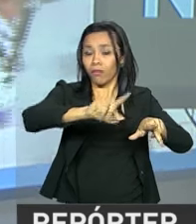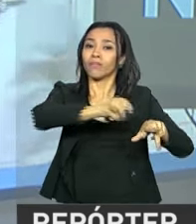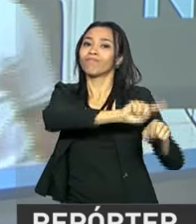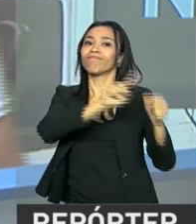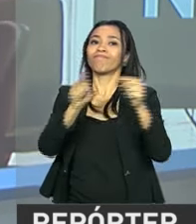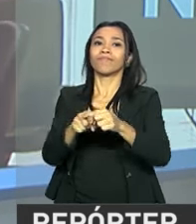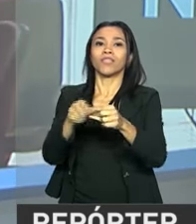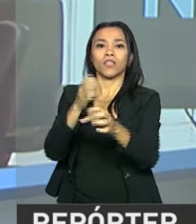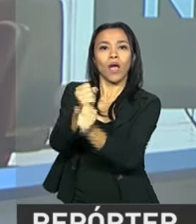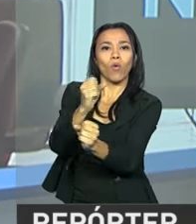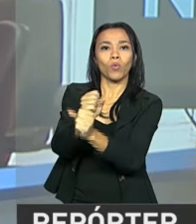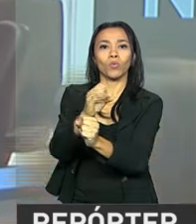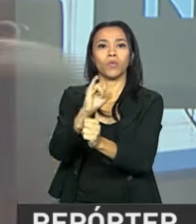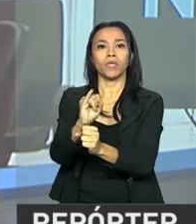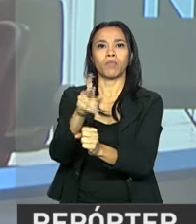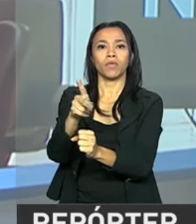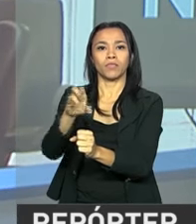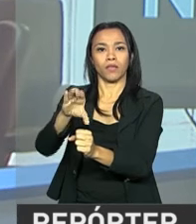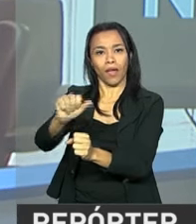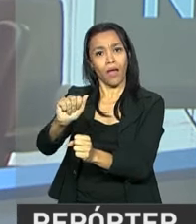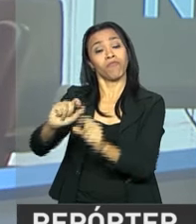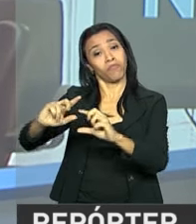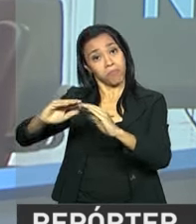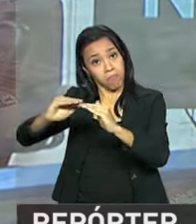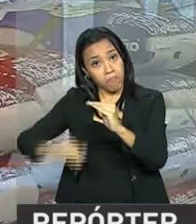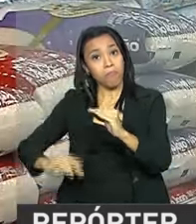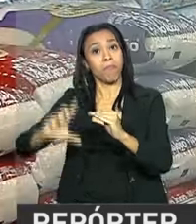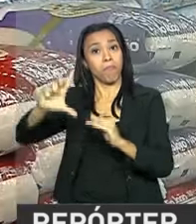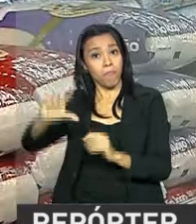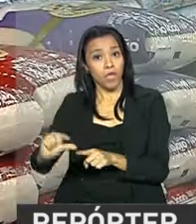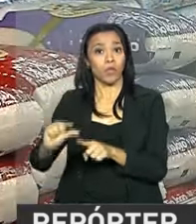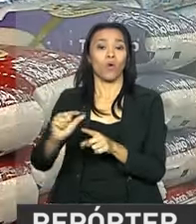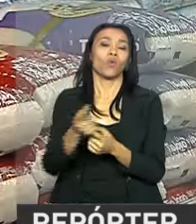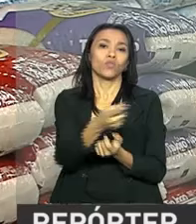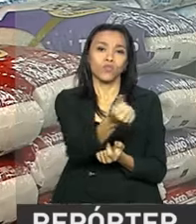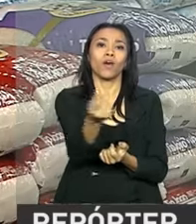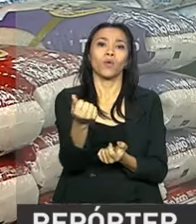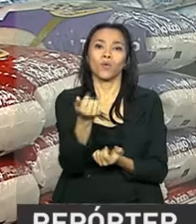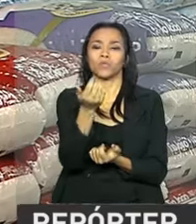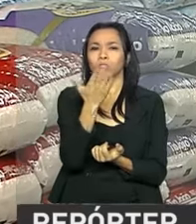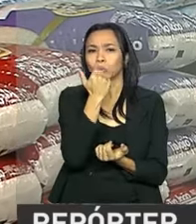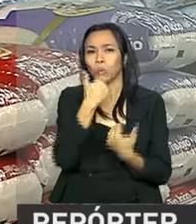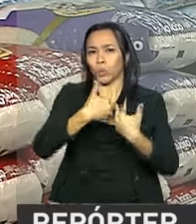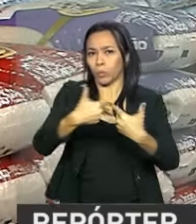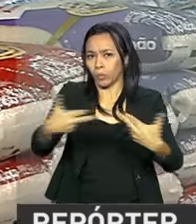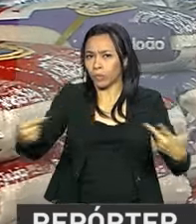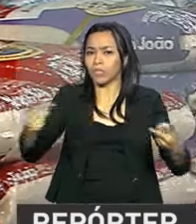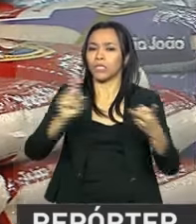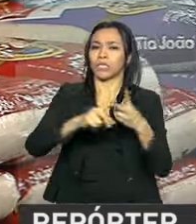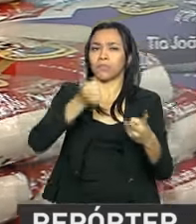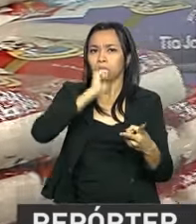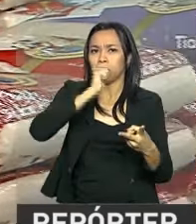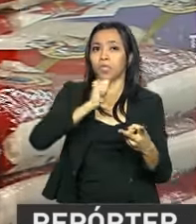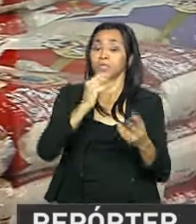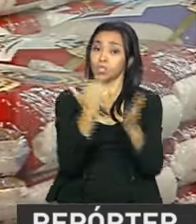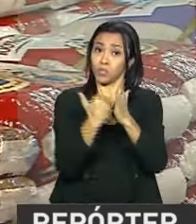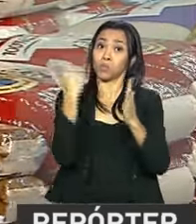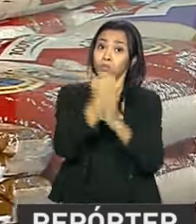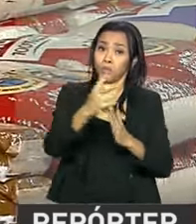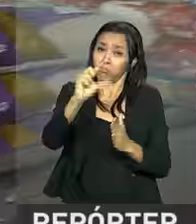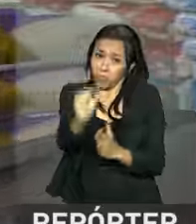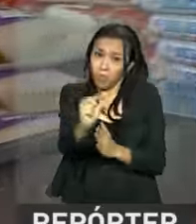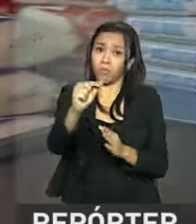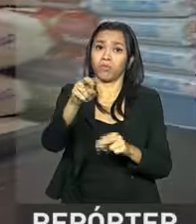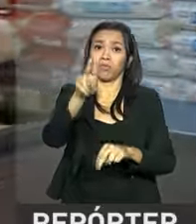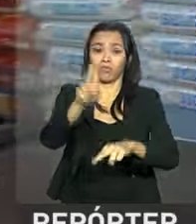IPCA registraram taxas menores. Os preços dos alimentos e bebidas subiram menos em junho, mas